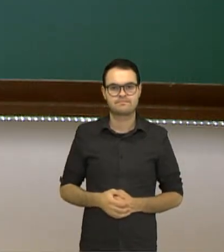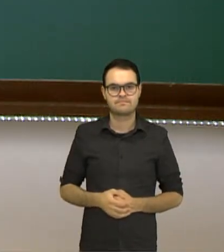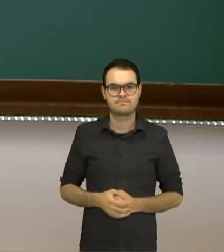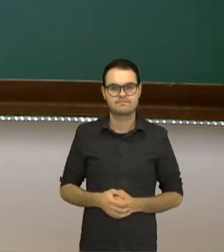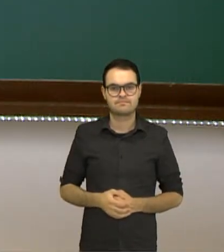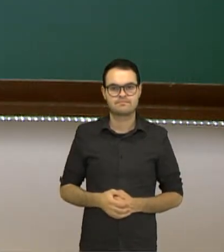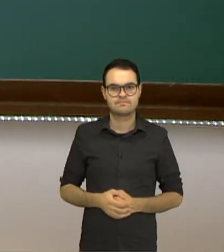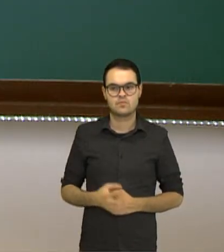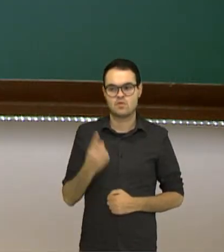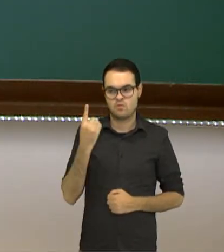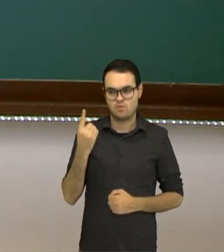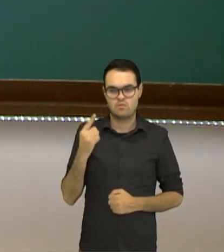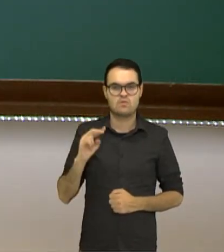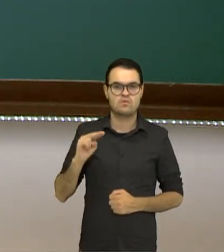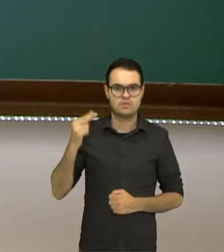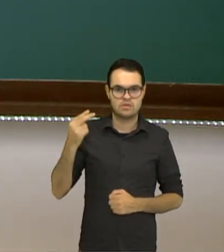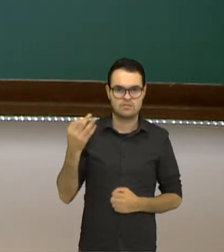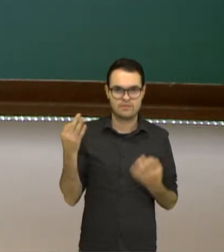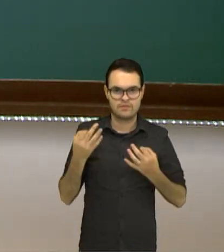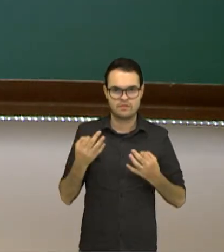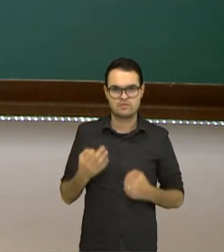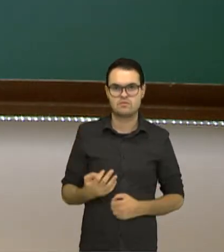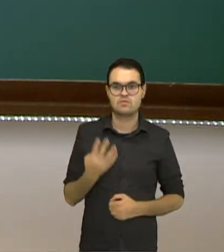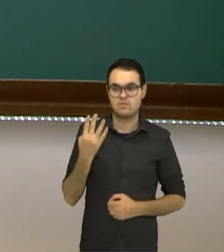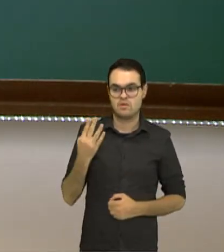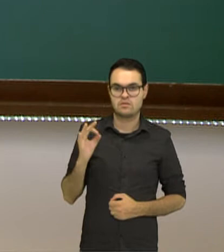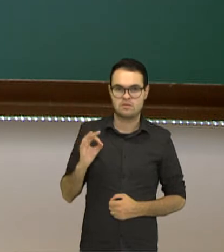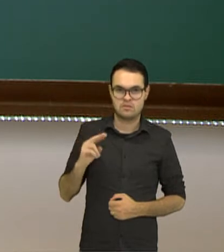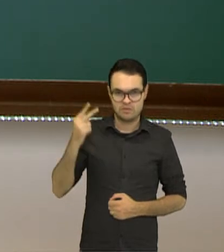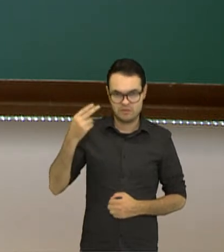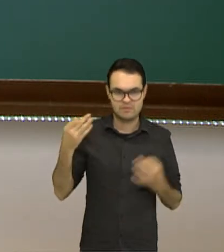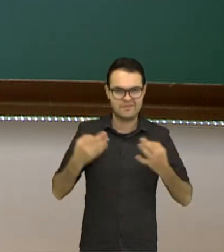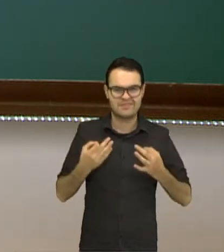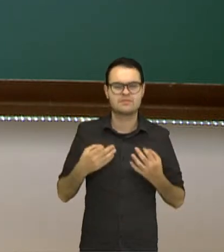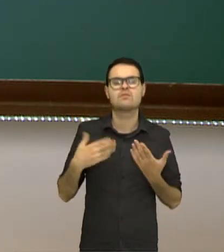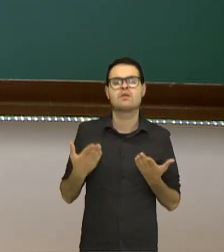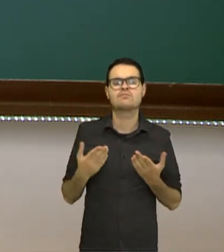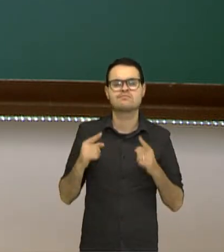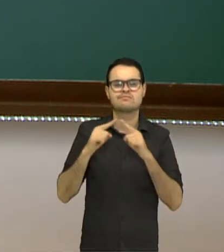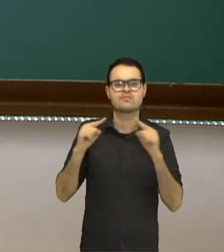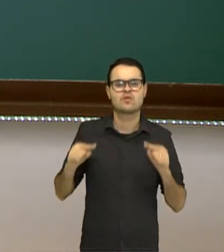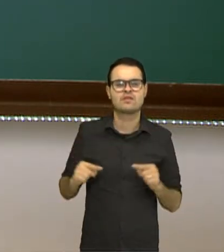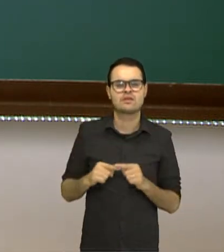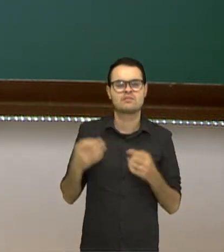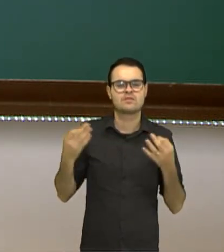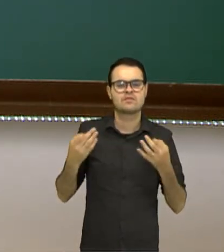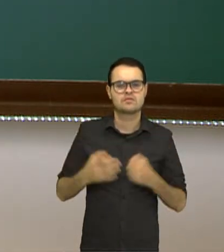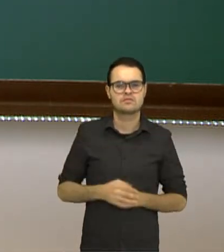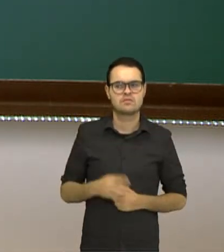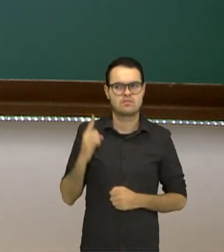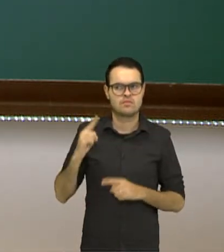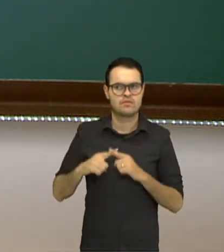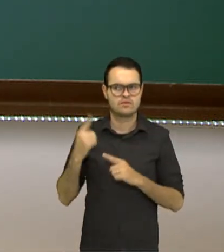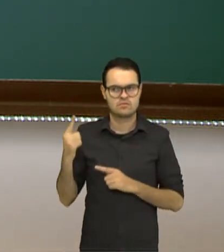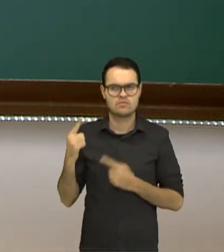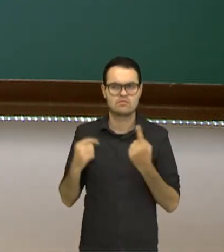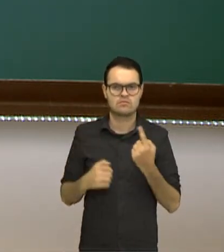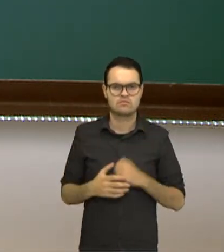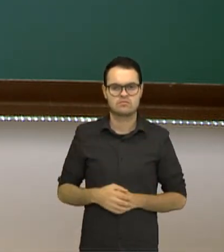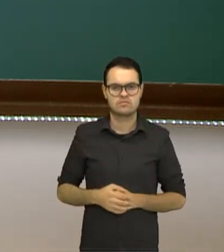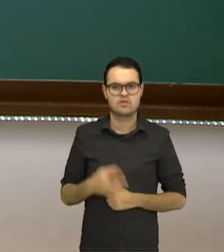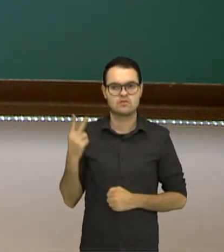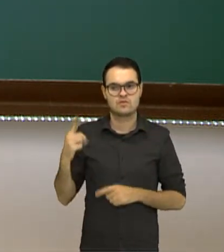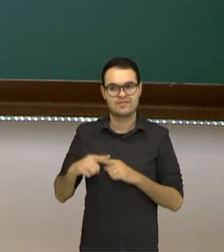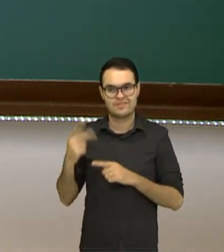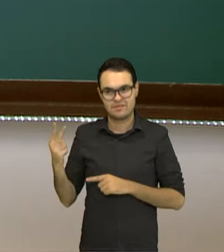perfeito, 4 é quadrado perfeito. Qual seria o próximo quadrado perfeito? Ah, professora, é só eu pensar assim, ó, 1 vezes 1 dá 1. 2